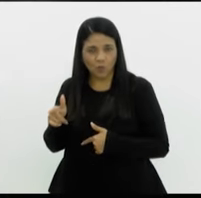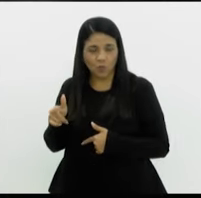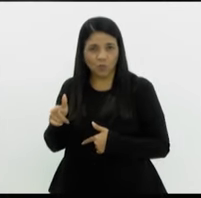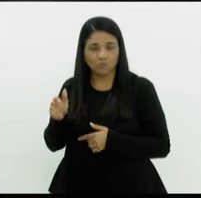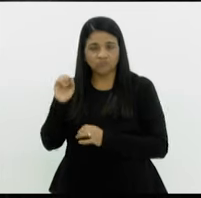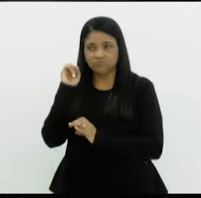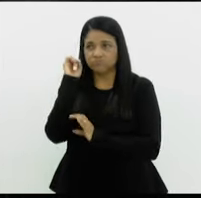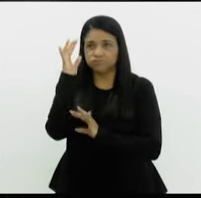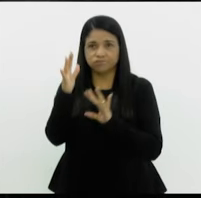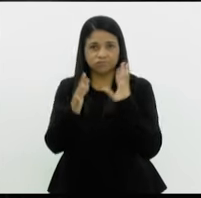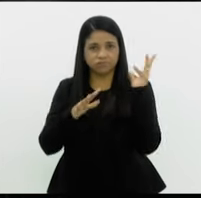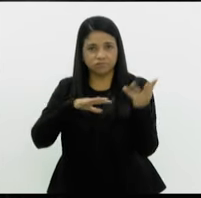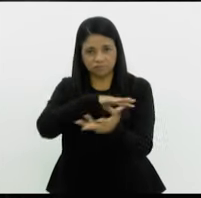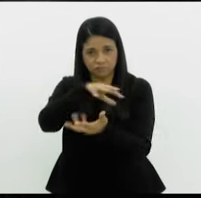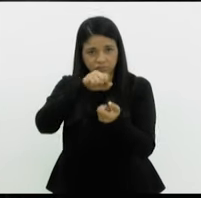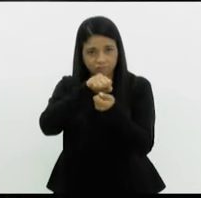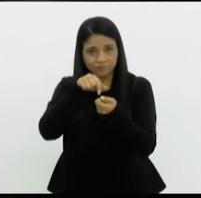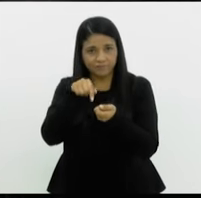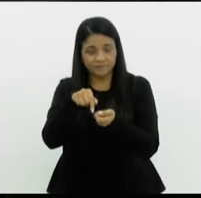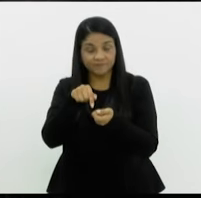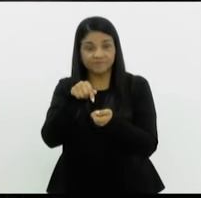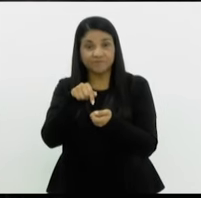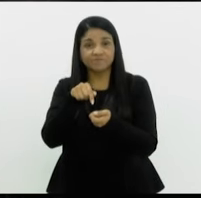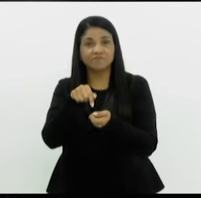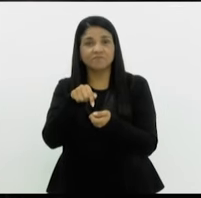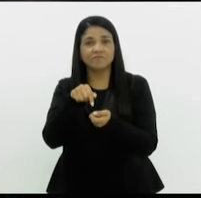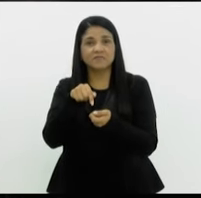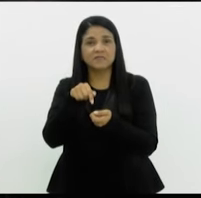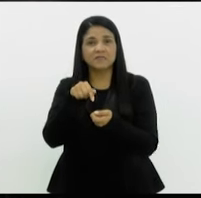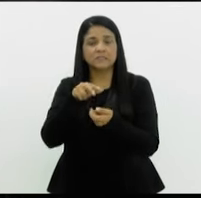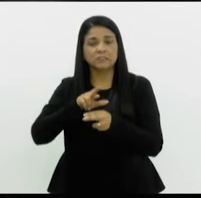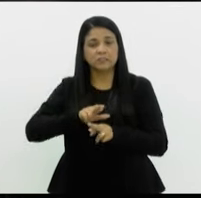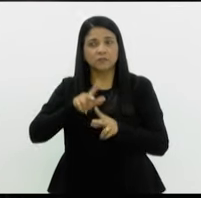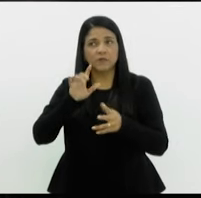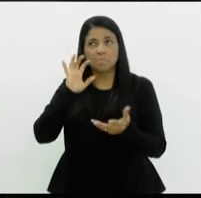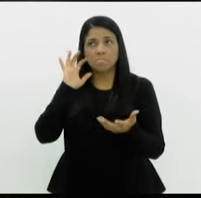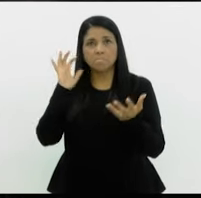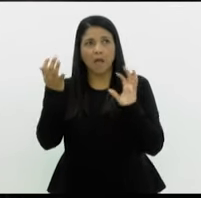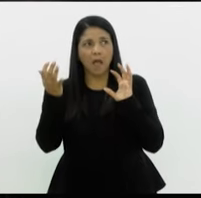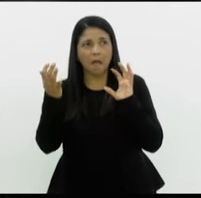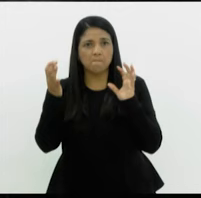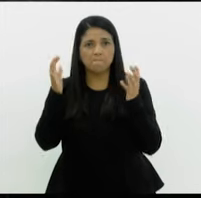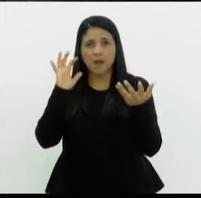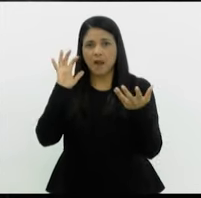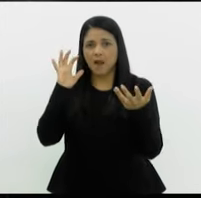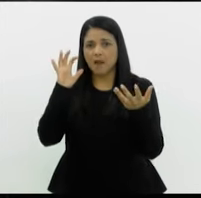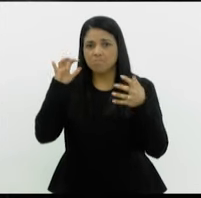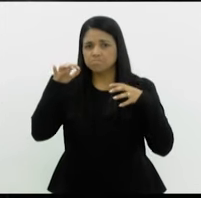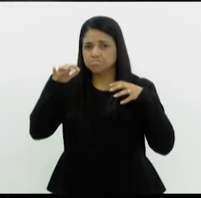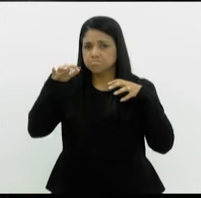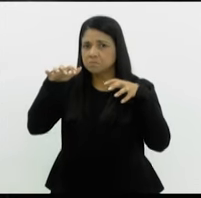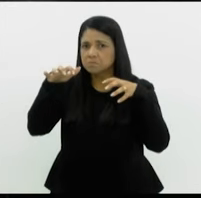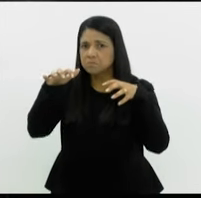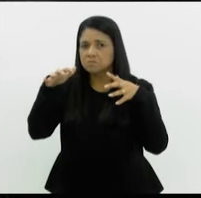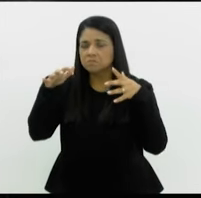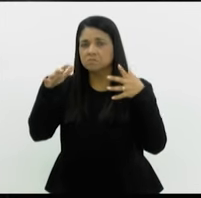meio ambiente, as diferenças climáticas são